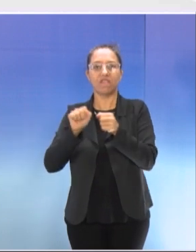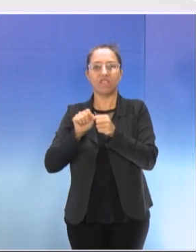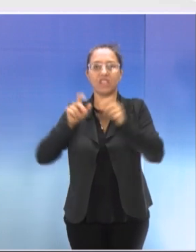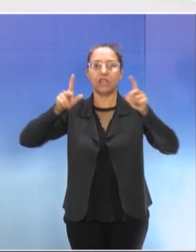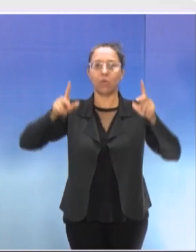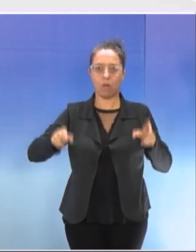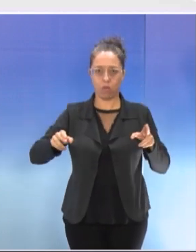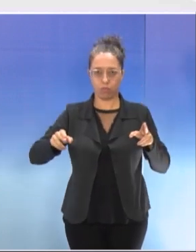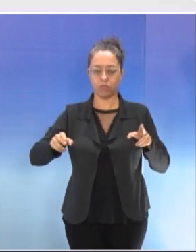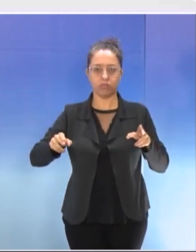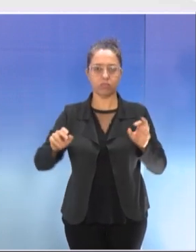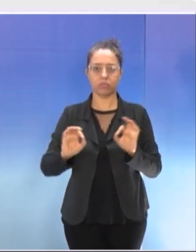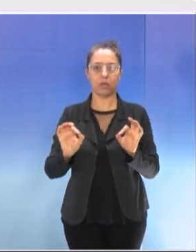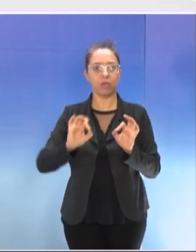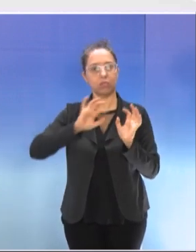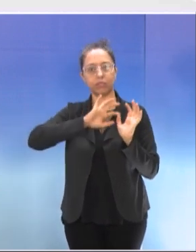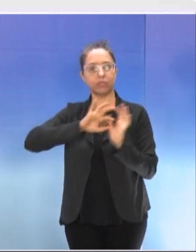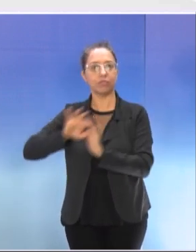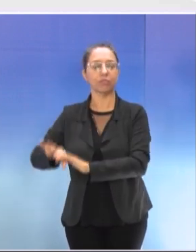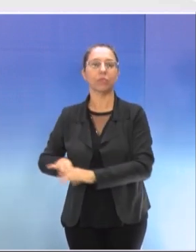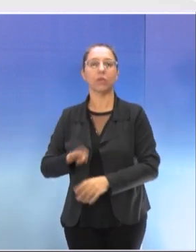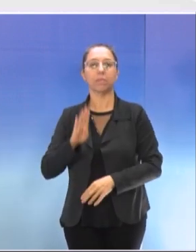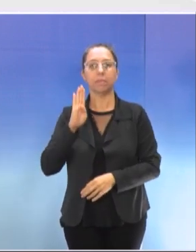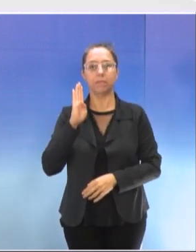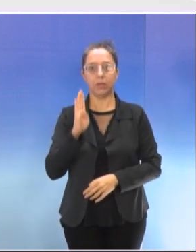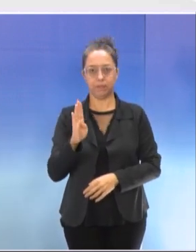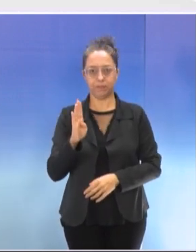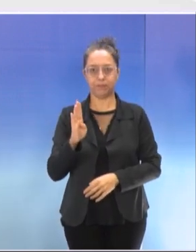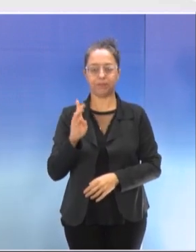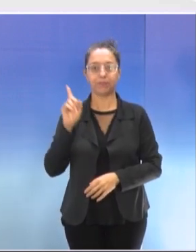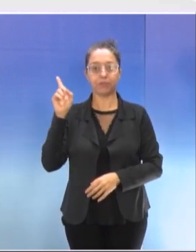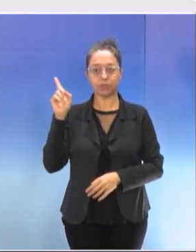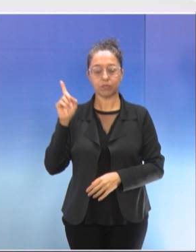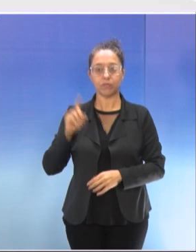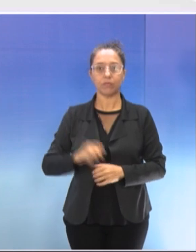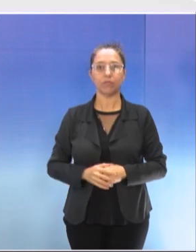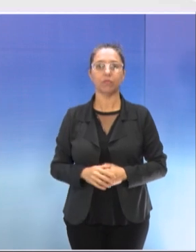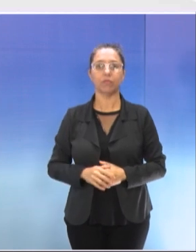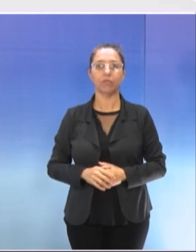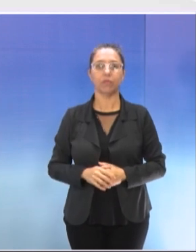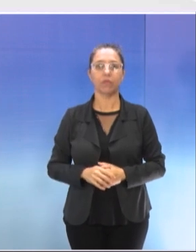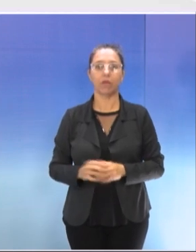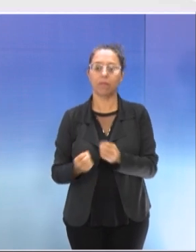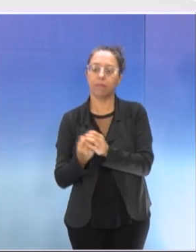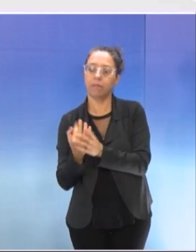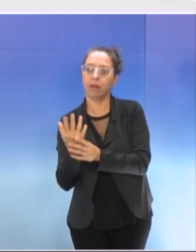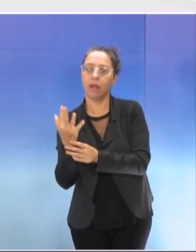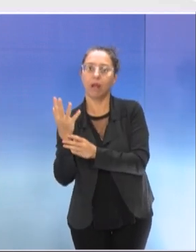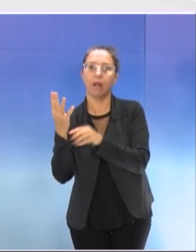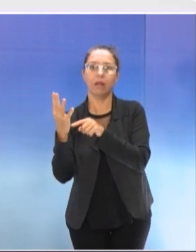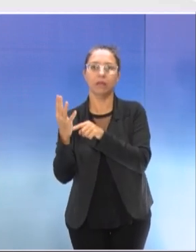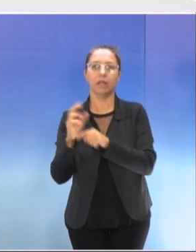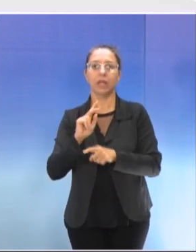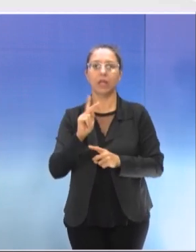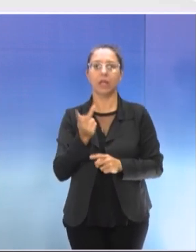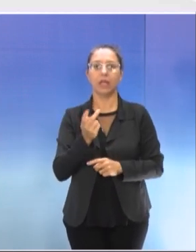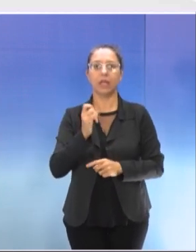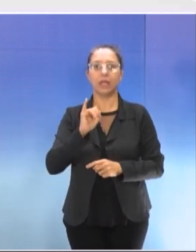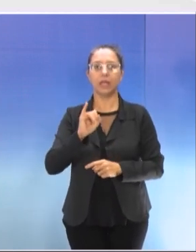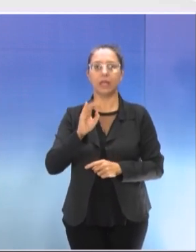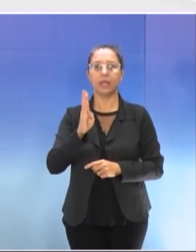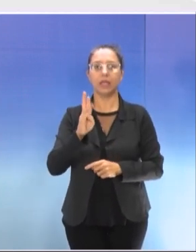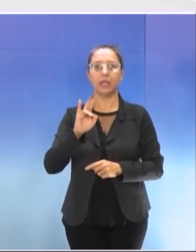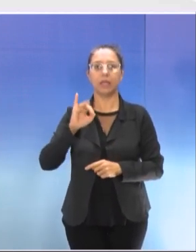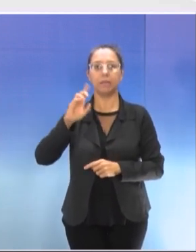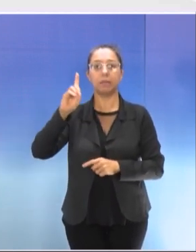está descartado, ele é um distrator. A letra B está dizendo que essa planta ela pode ser chamada de híbrida. Não